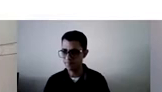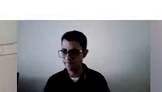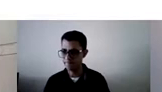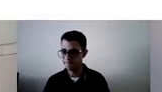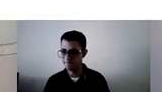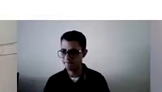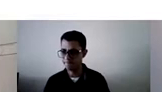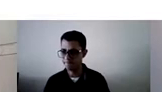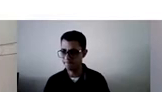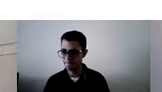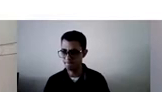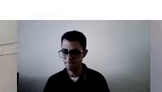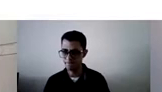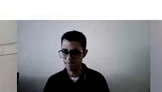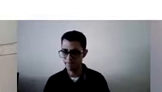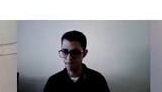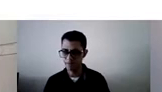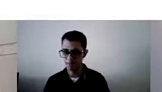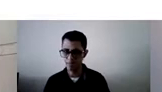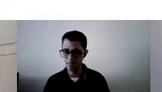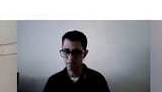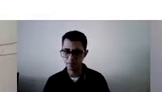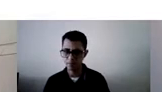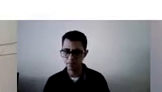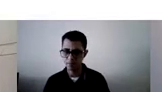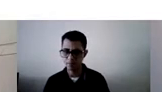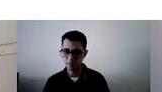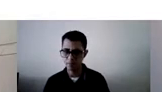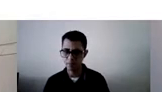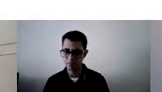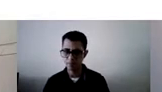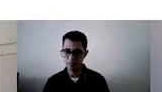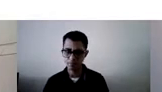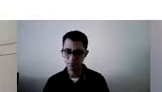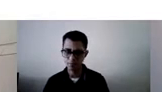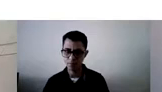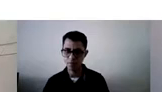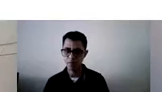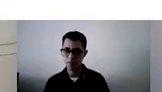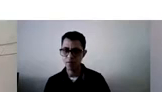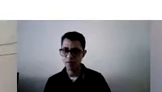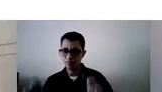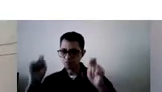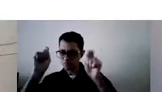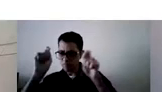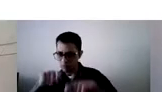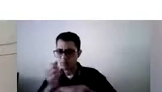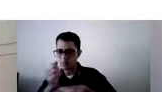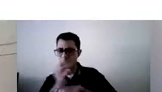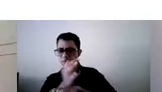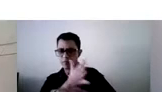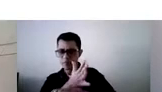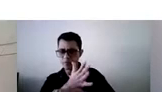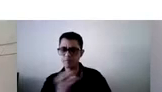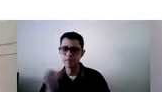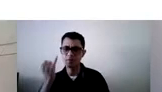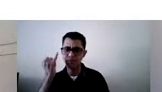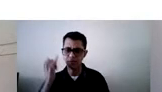Aqui. Estamos aqui no PPT, sim, competências socioemocionais. É